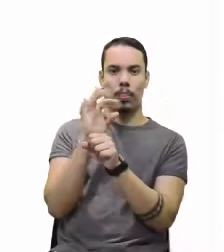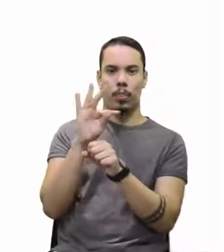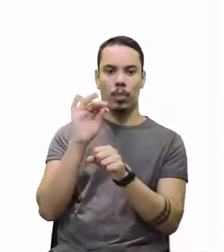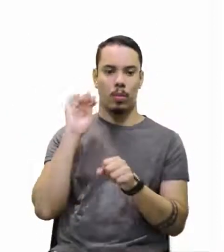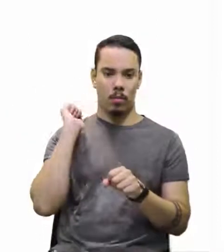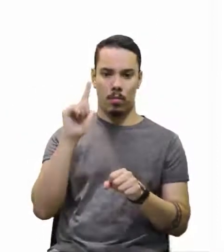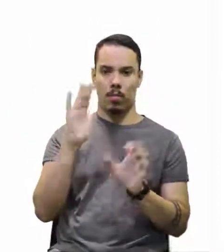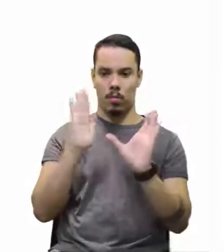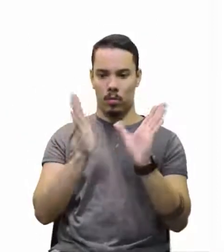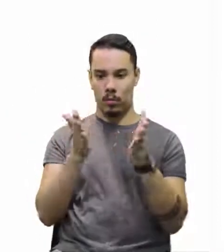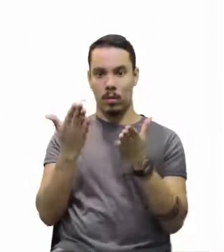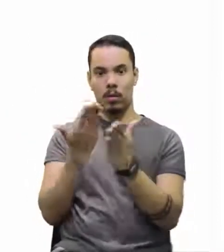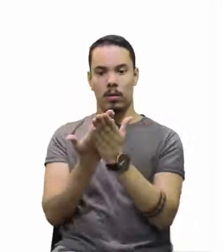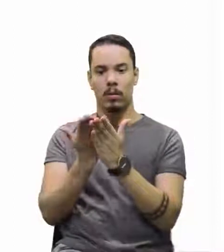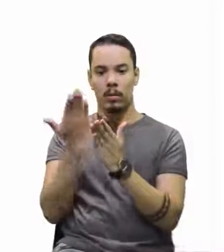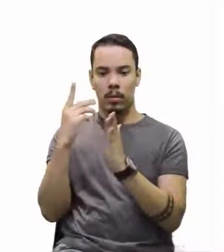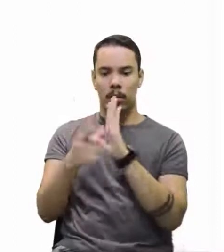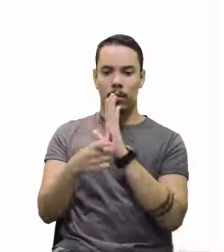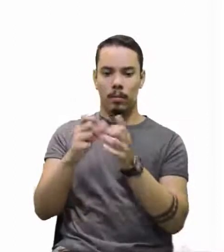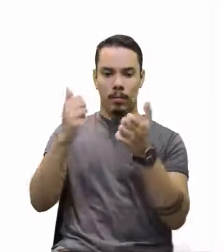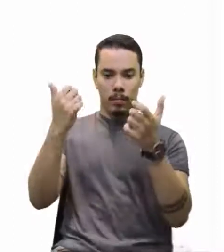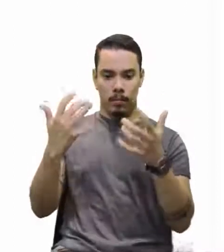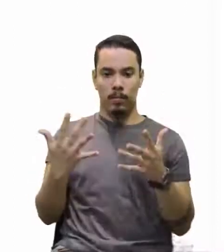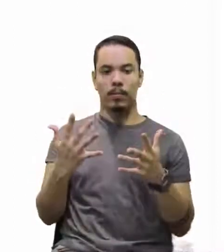aulas anteriores. Nesse caso, ficam